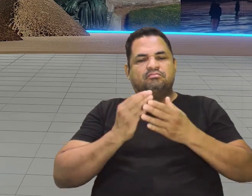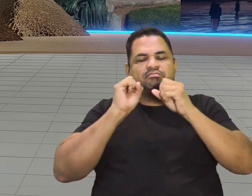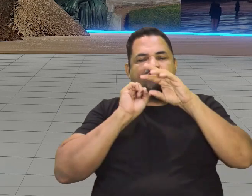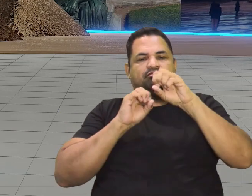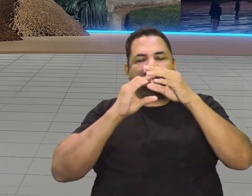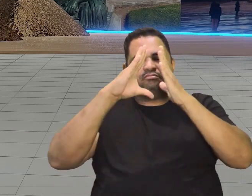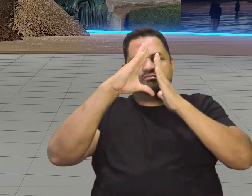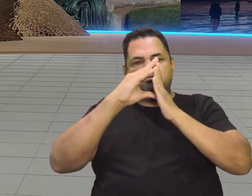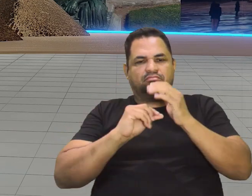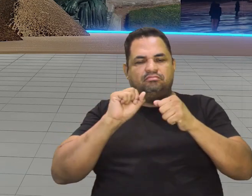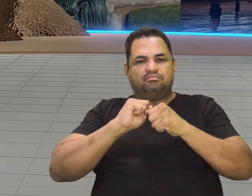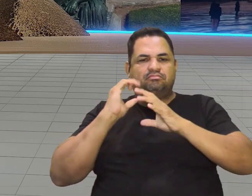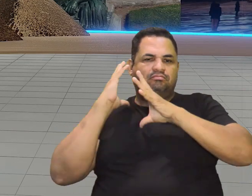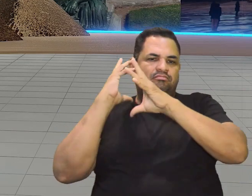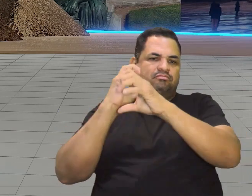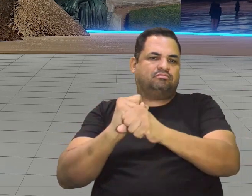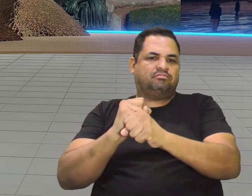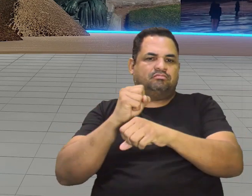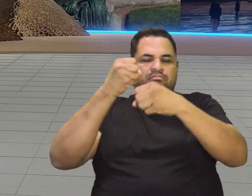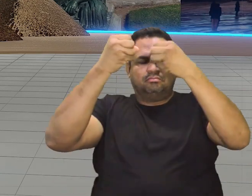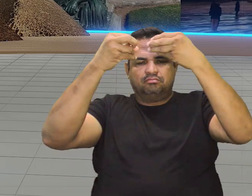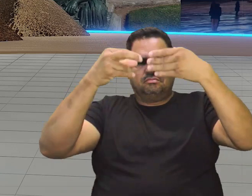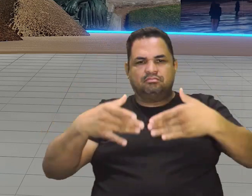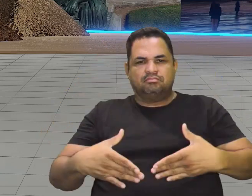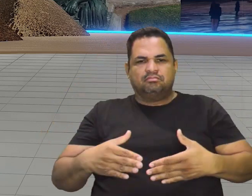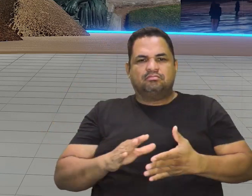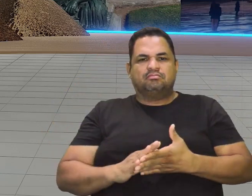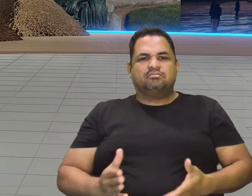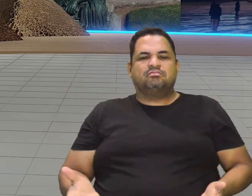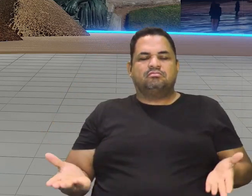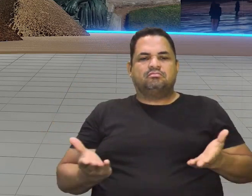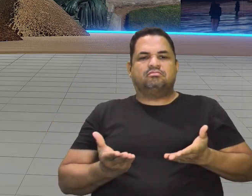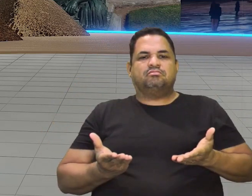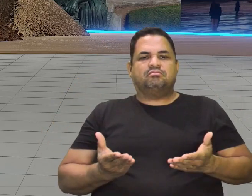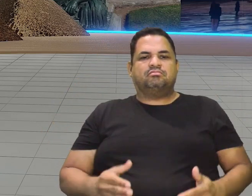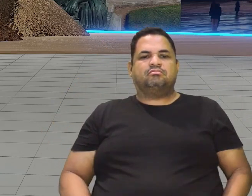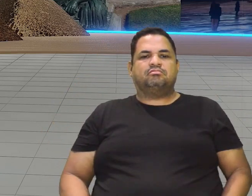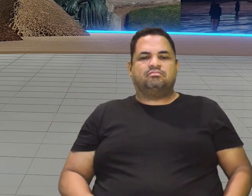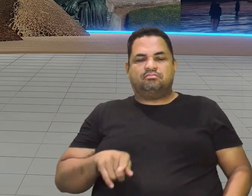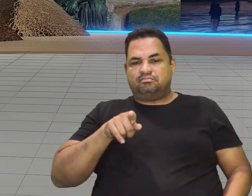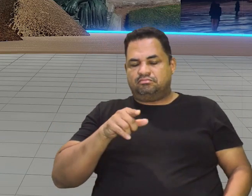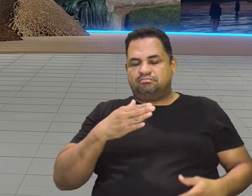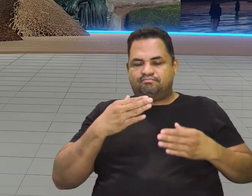fez a revisão, expliquei direitinho. Agora é só ter